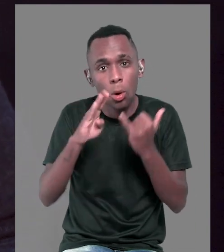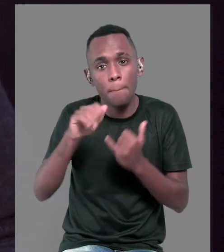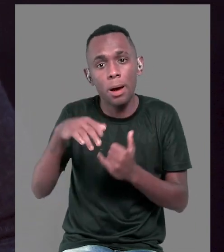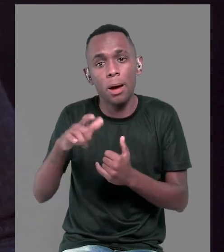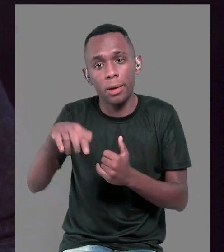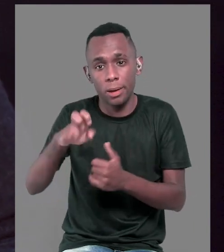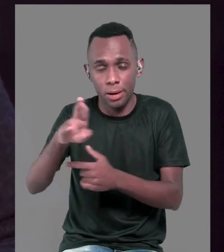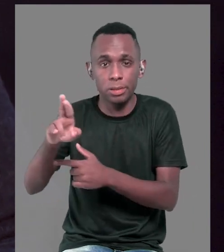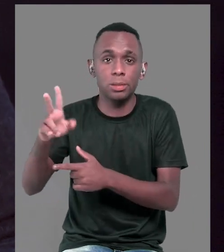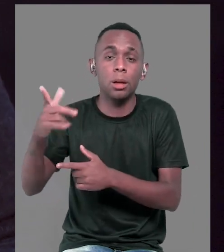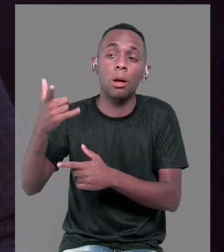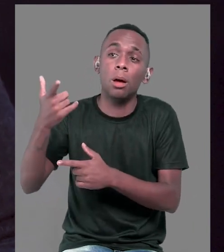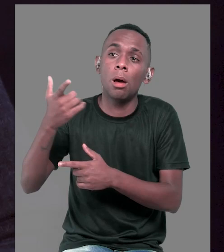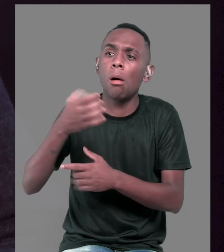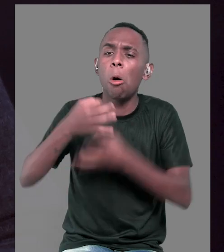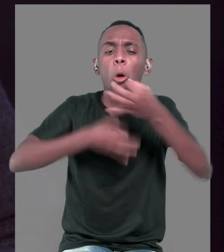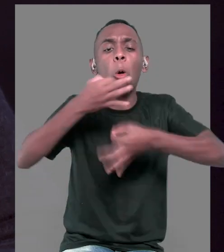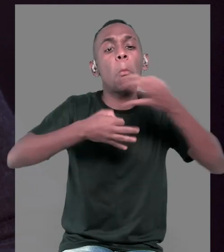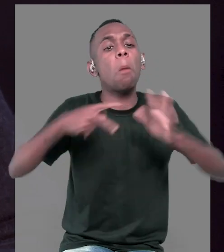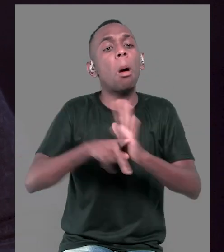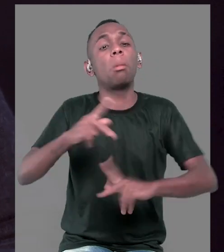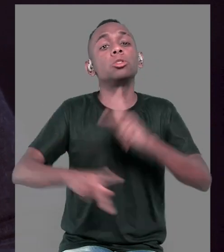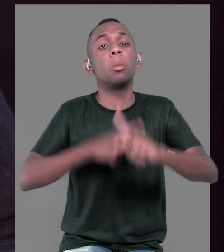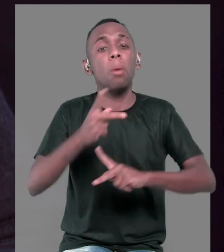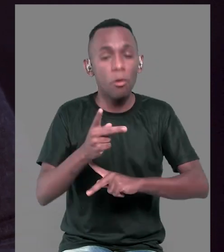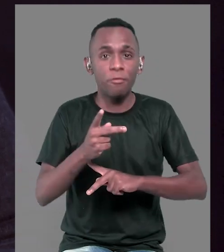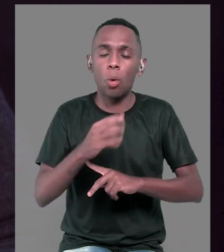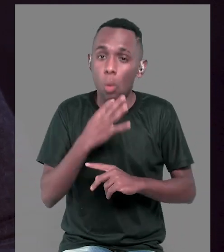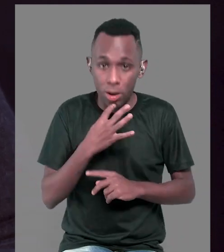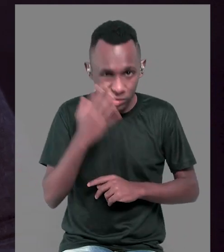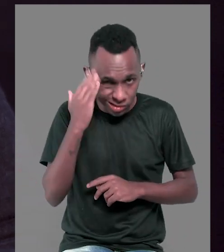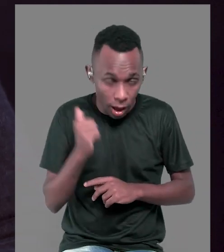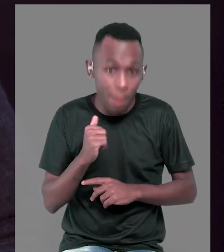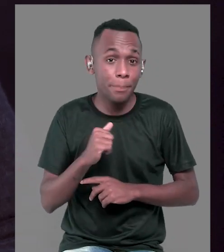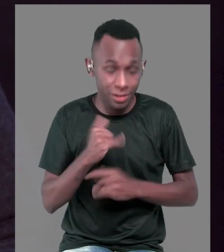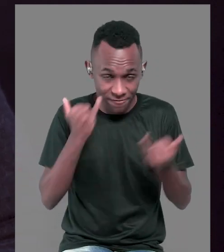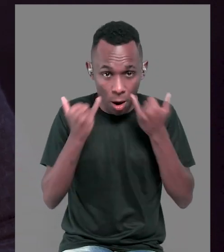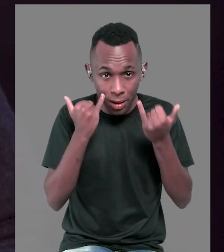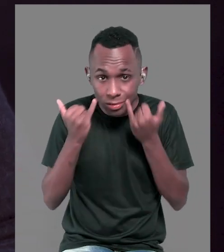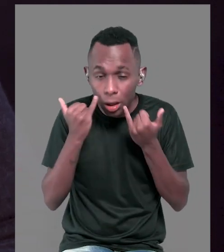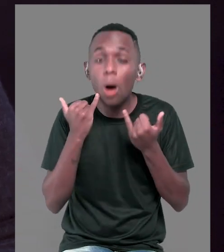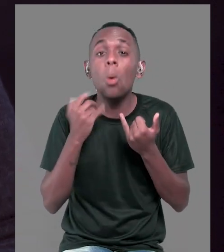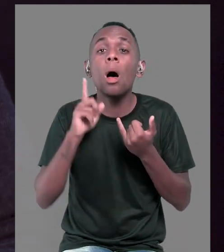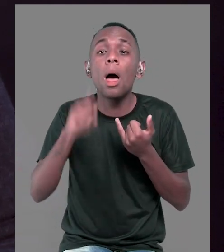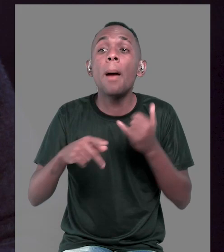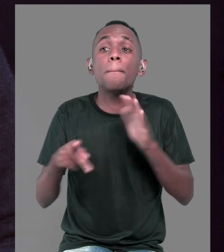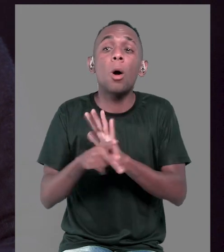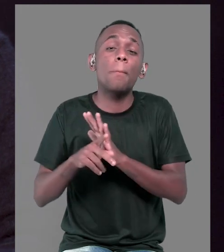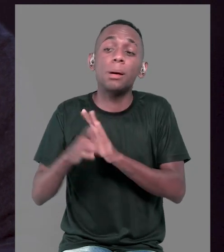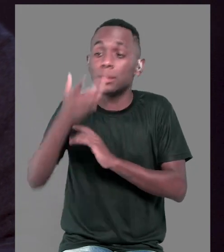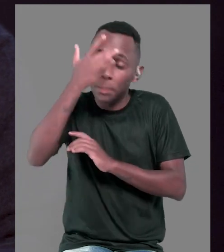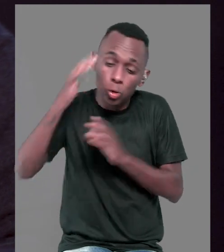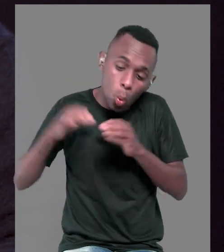opinião pública conhece sobre isso é aquilo que os bunkers permitem. Mas